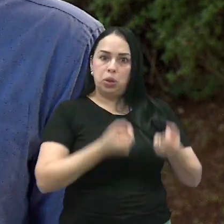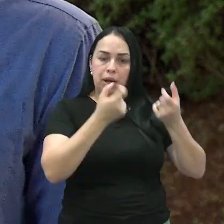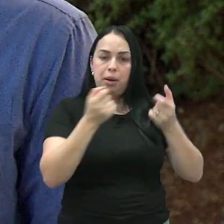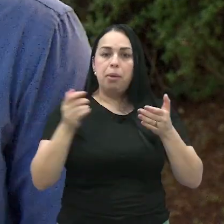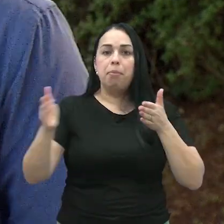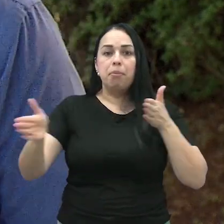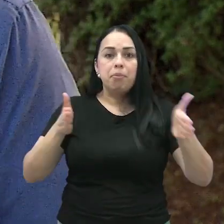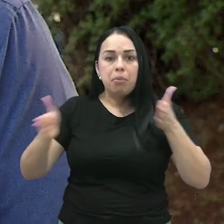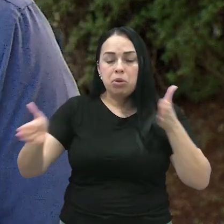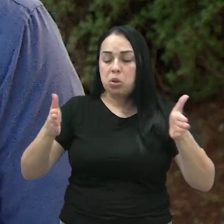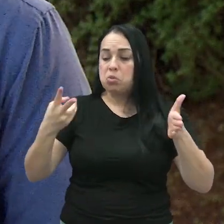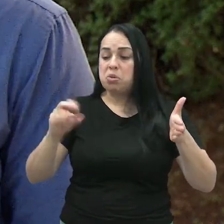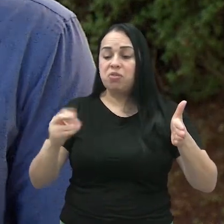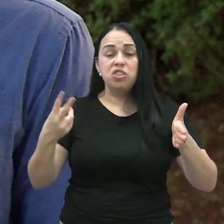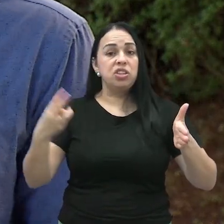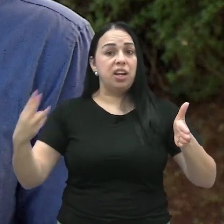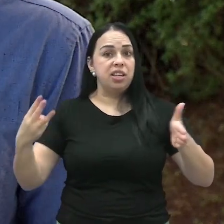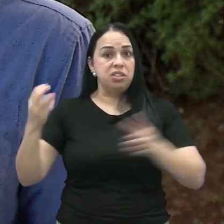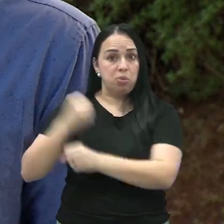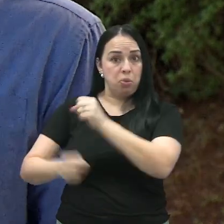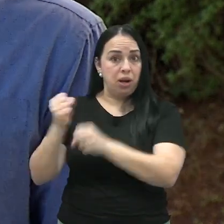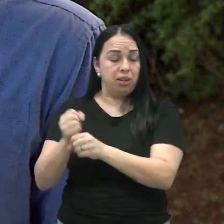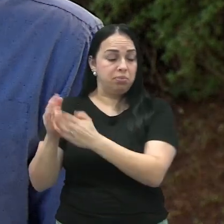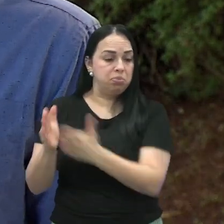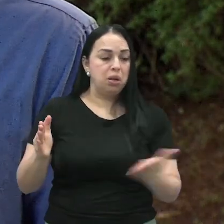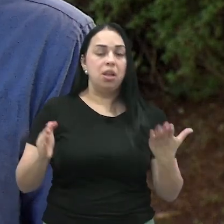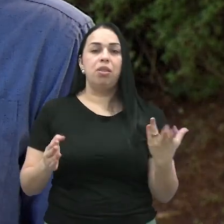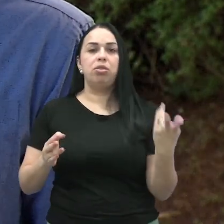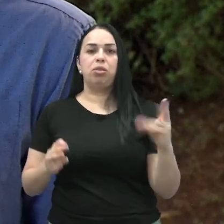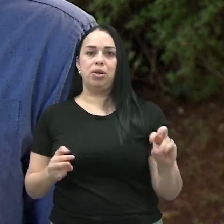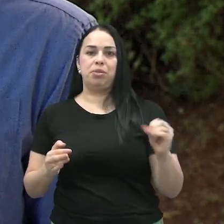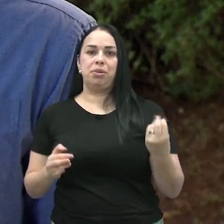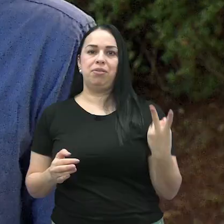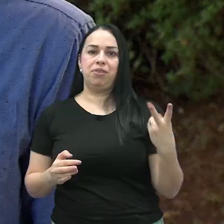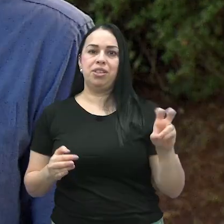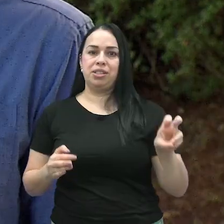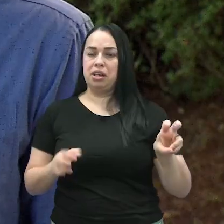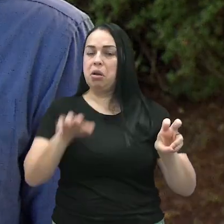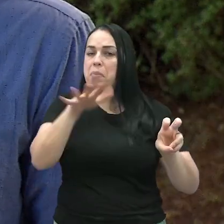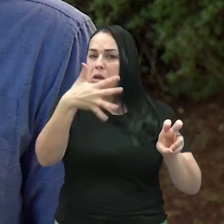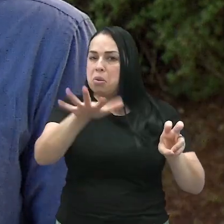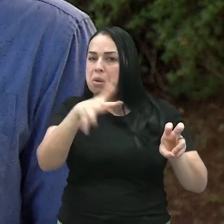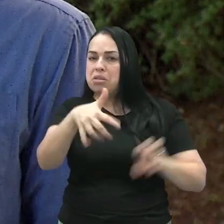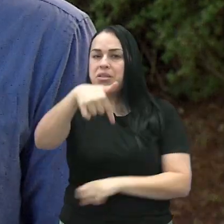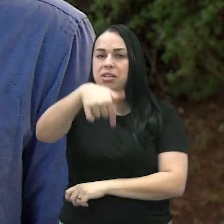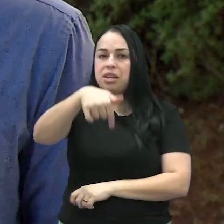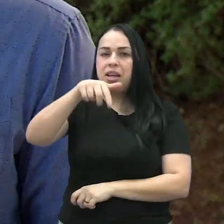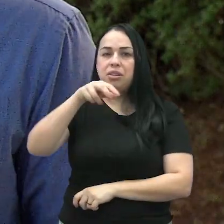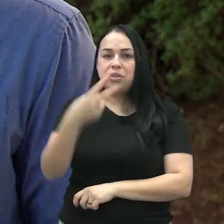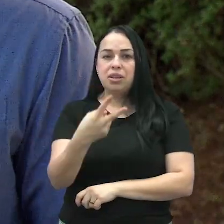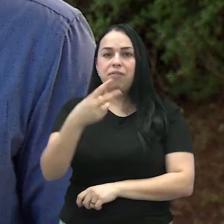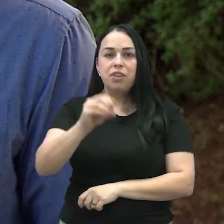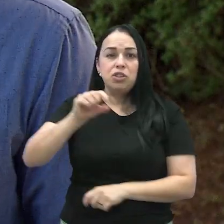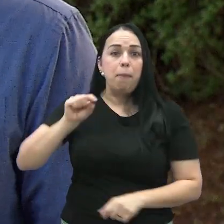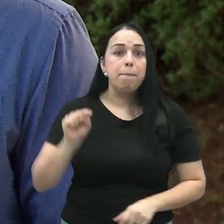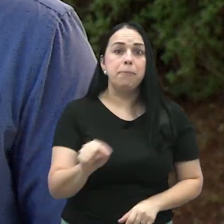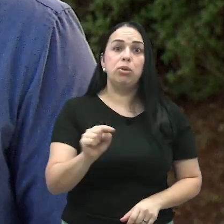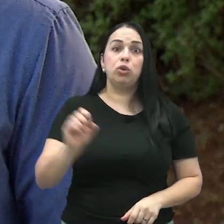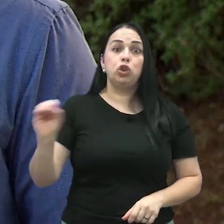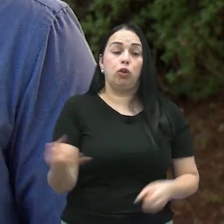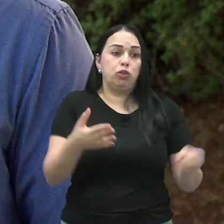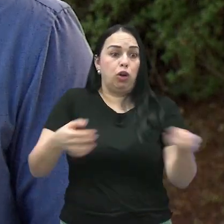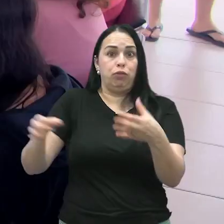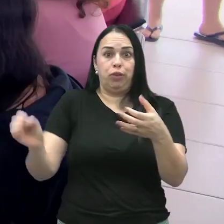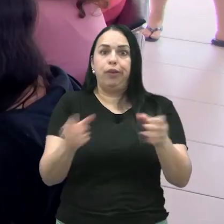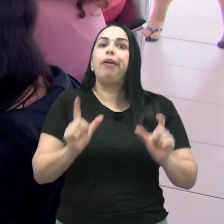entre 2023 e 2025 eram esperados mais de 700 mil novos casos da doença no